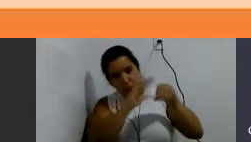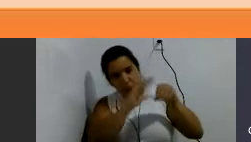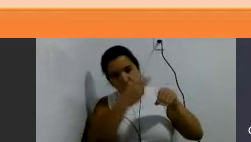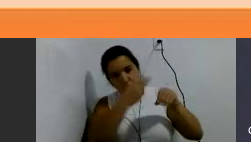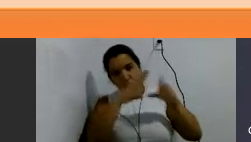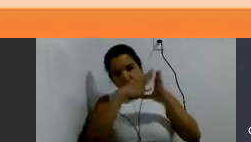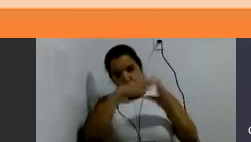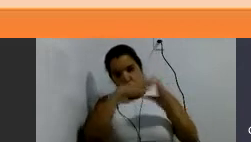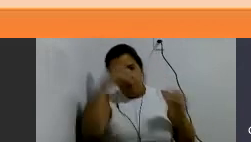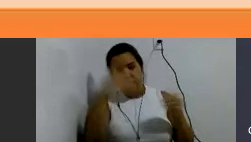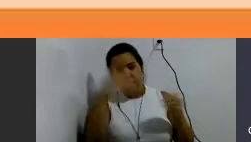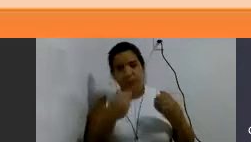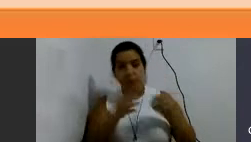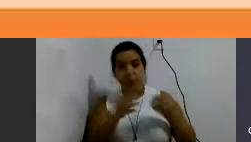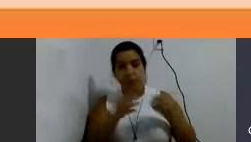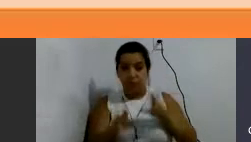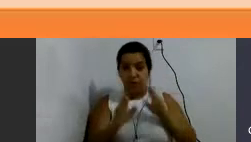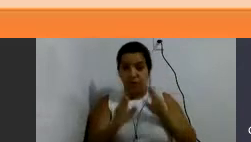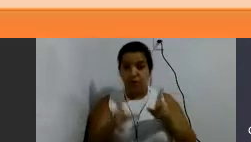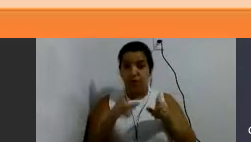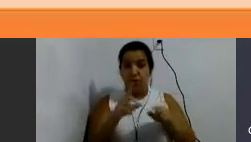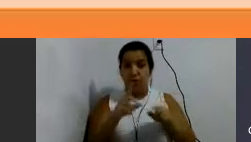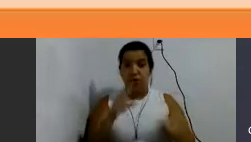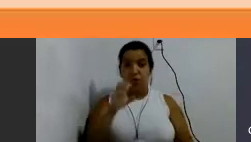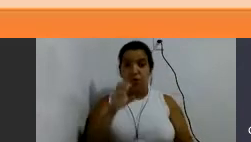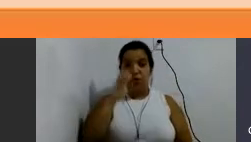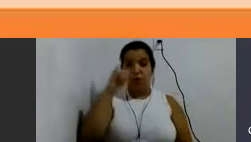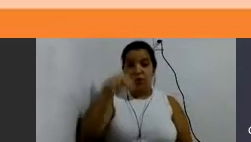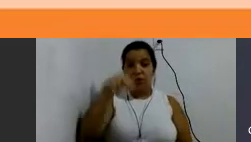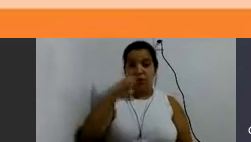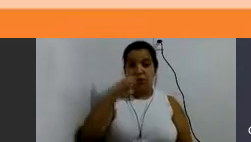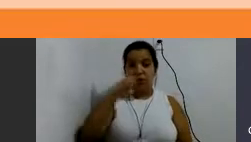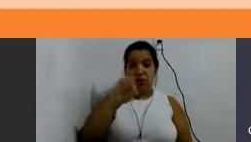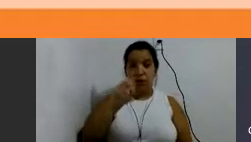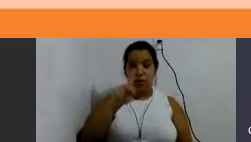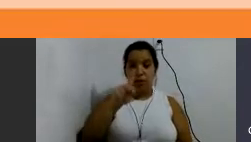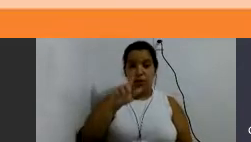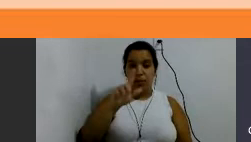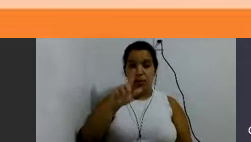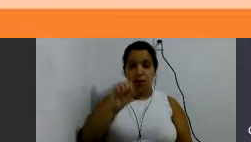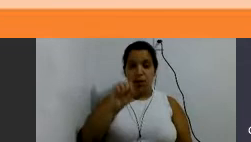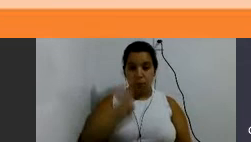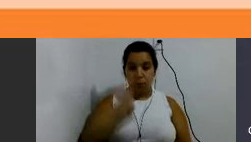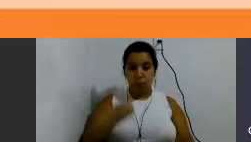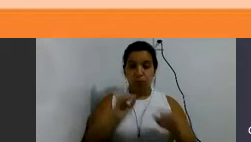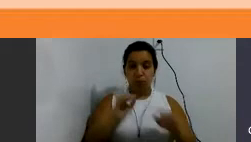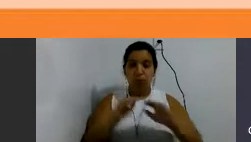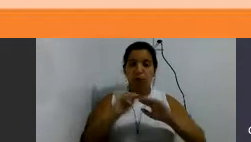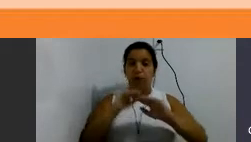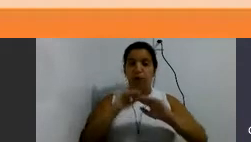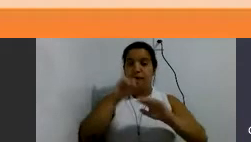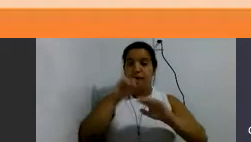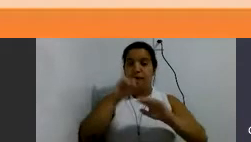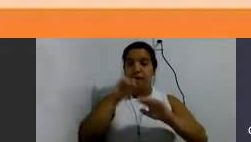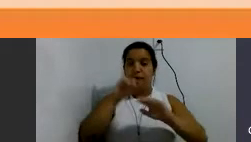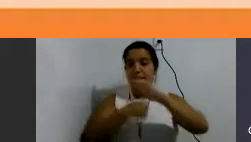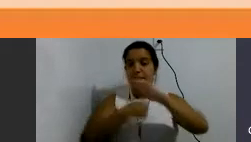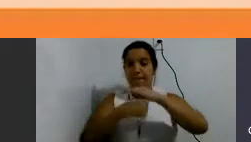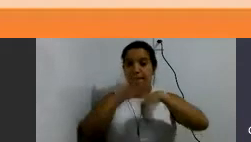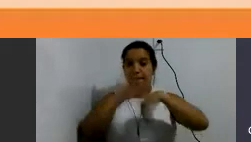E, diferentemente das outras, o cinetoplasta ele é posterior ao núcleo. Então, o flagelo é a porção